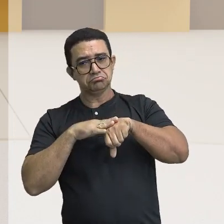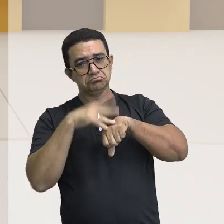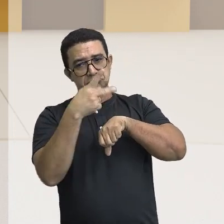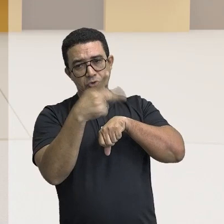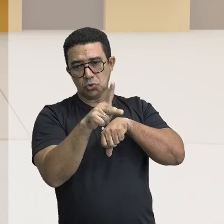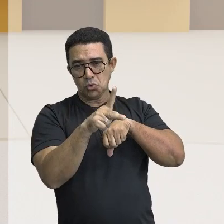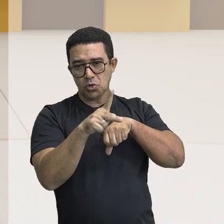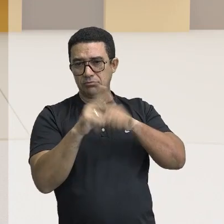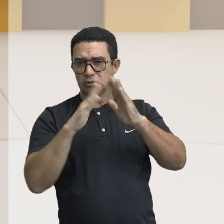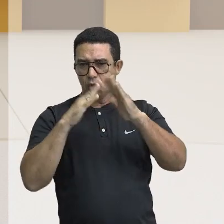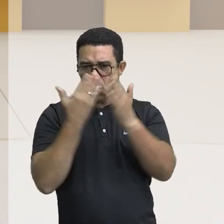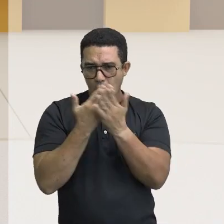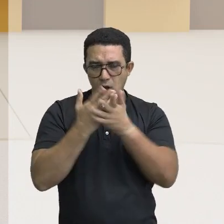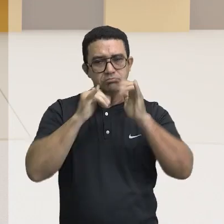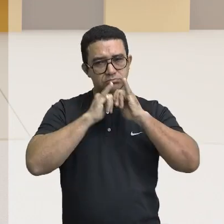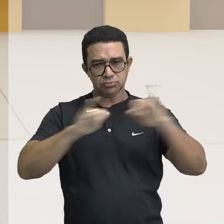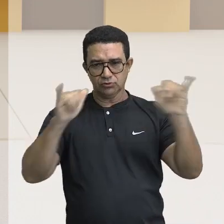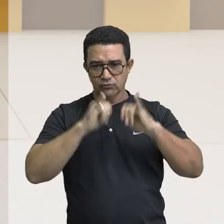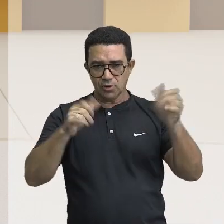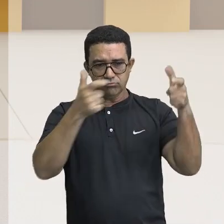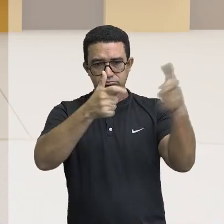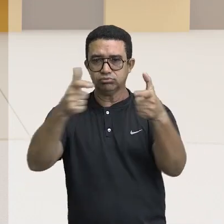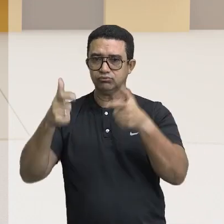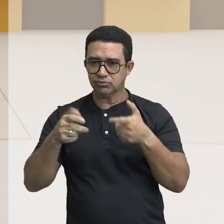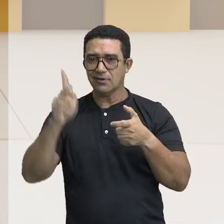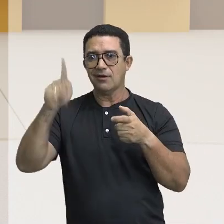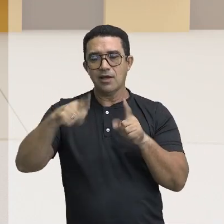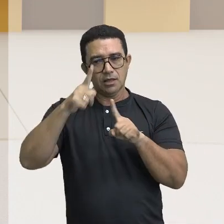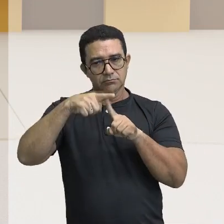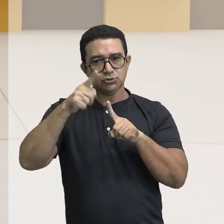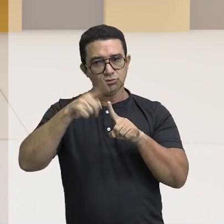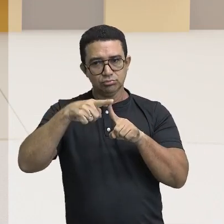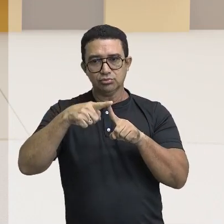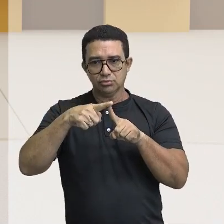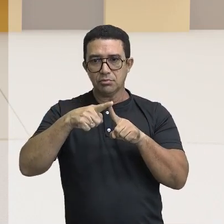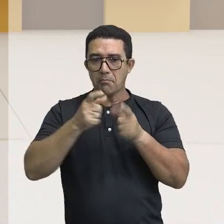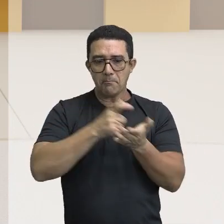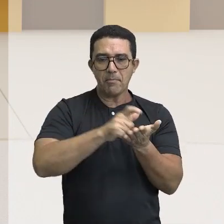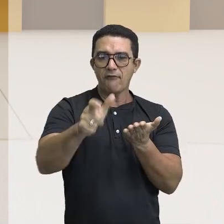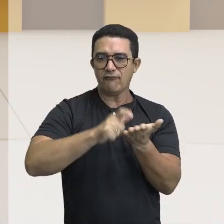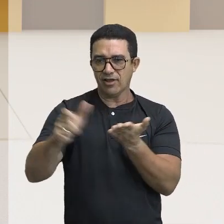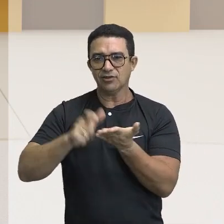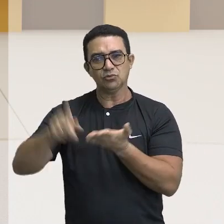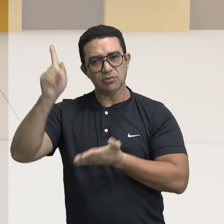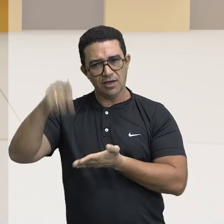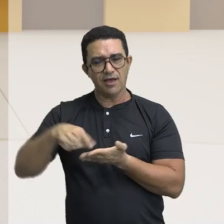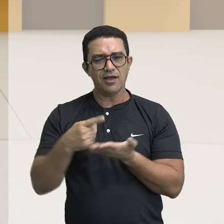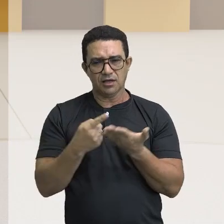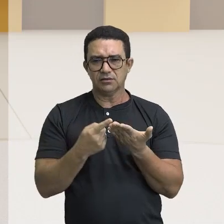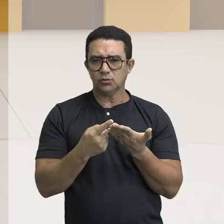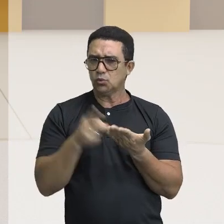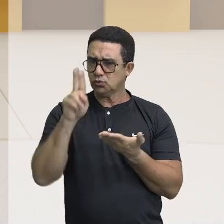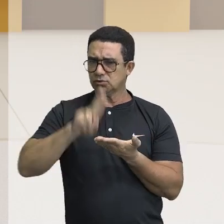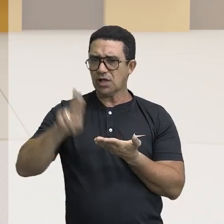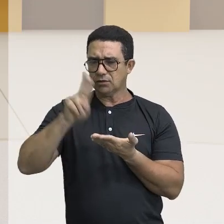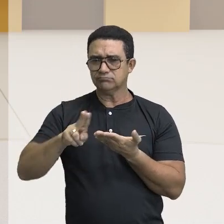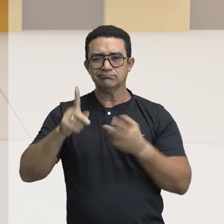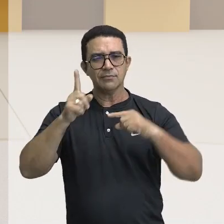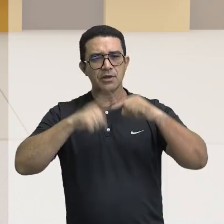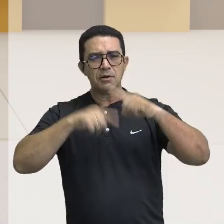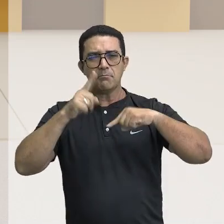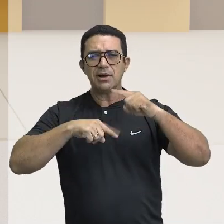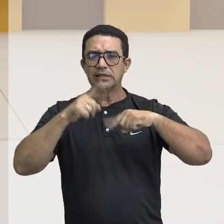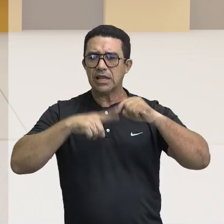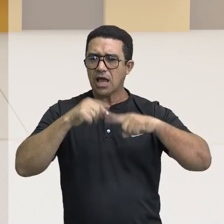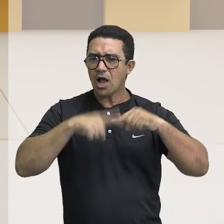pode divulgar ali no seu bairro e esse meio ele é muito utilizado. Então, o panfleto, professora Manuela, ele é um material de divulgação